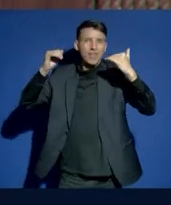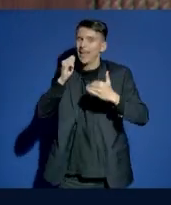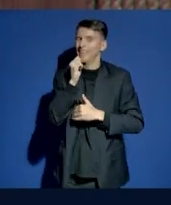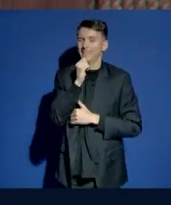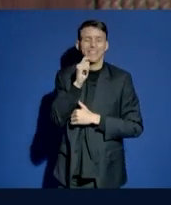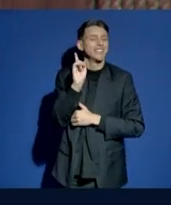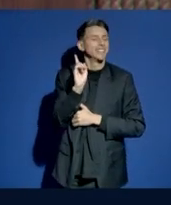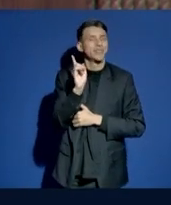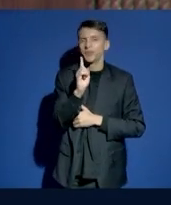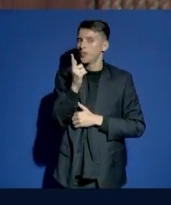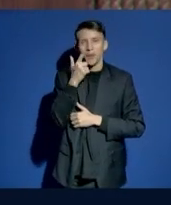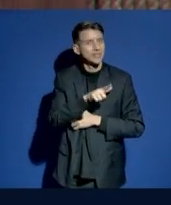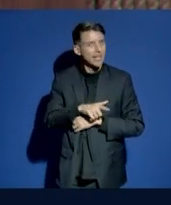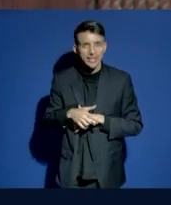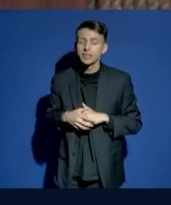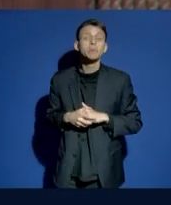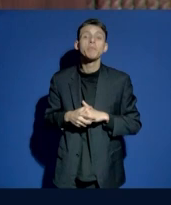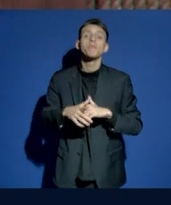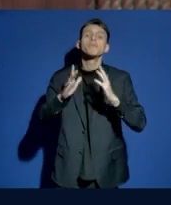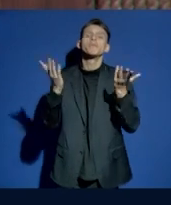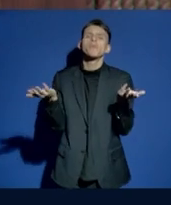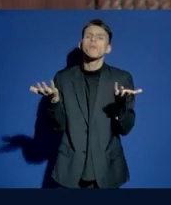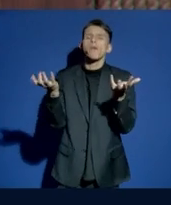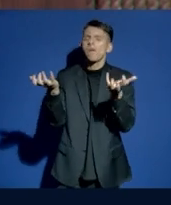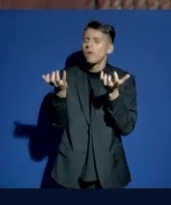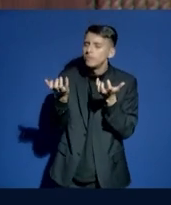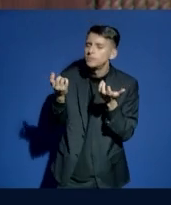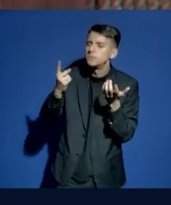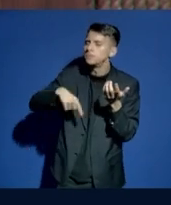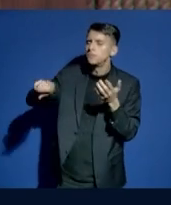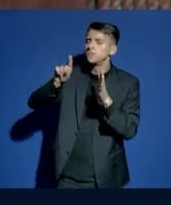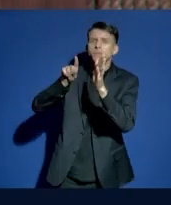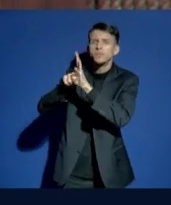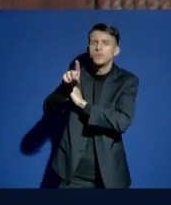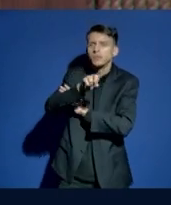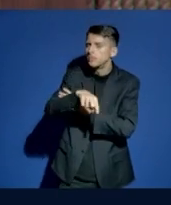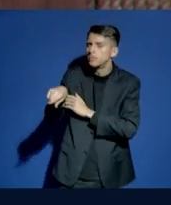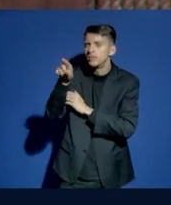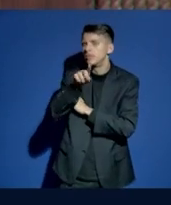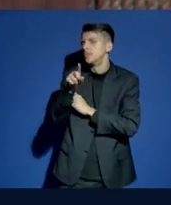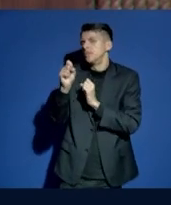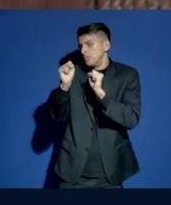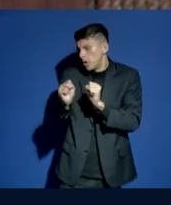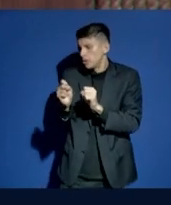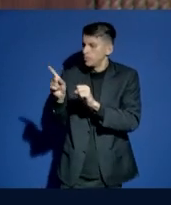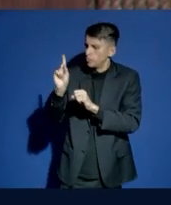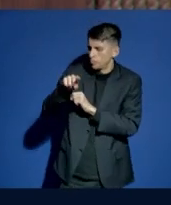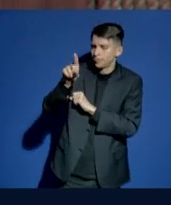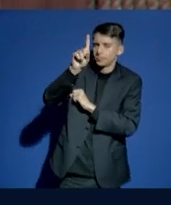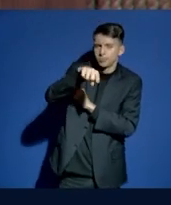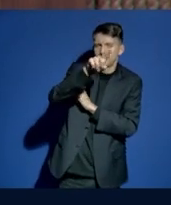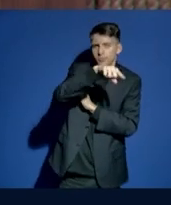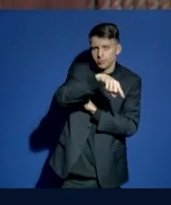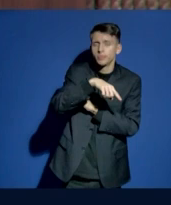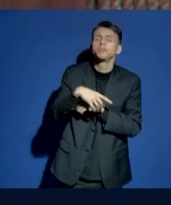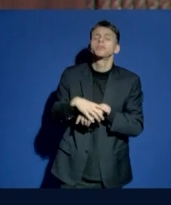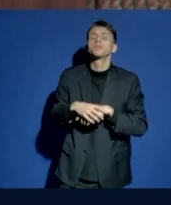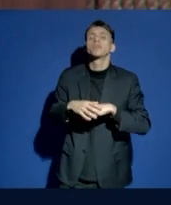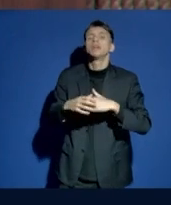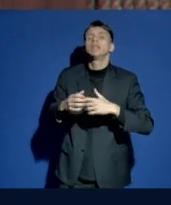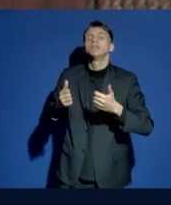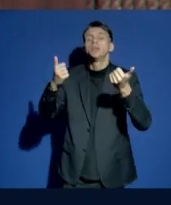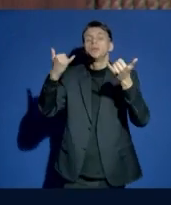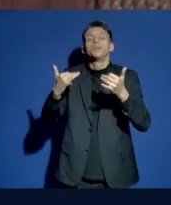né, para dar um exemplo. Então, queria passar para os três, acho que pode ser na ordem, Ricardo, Miron e Tomazoni, para falar um